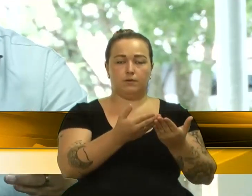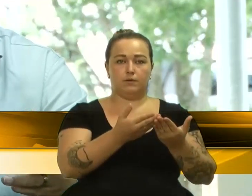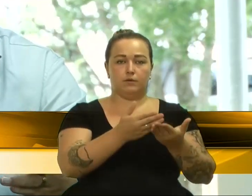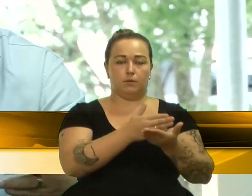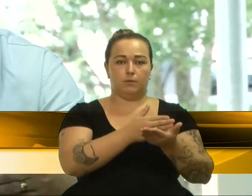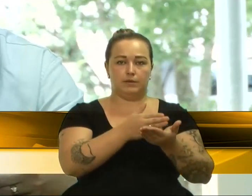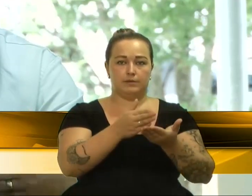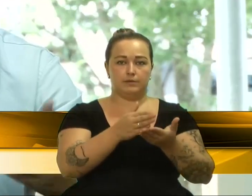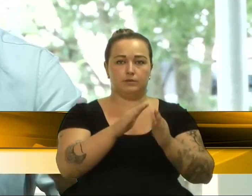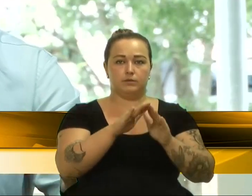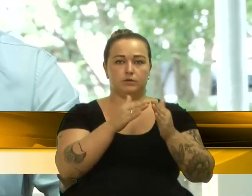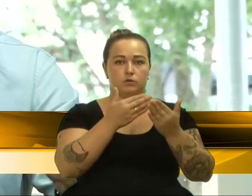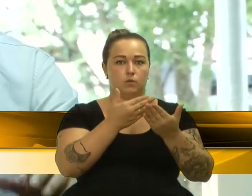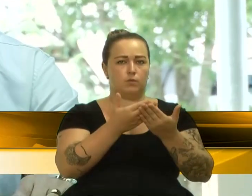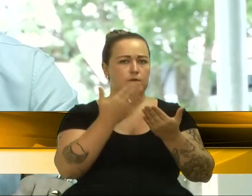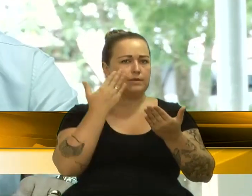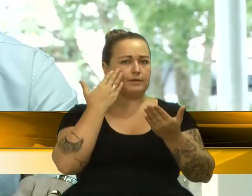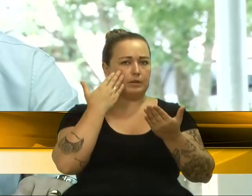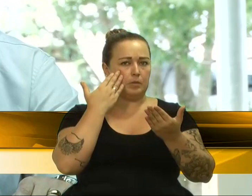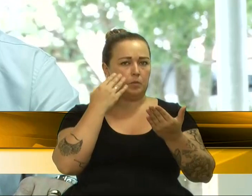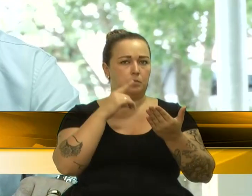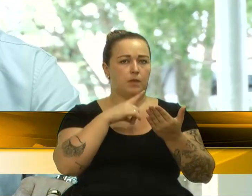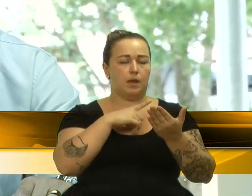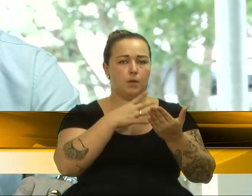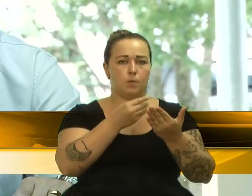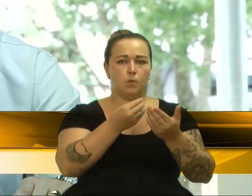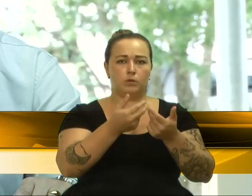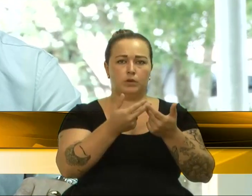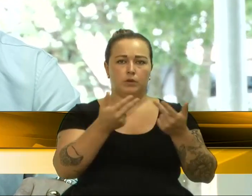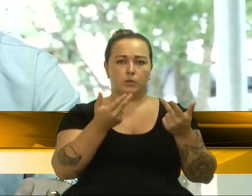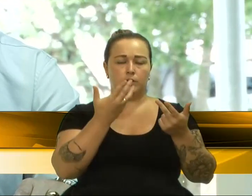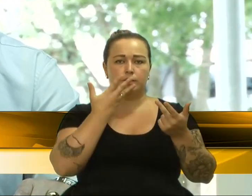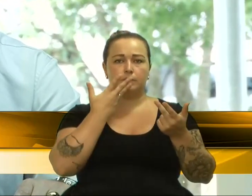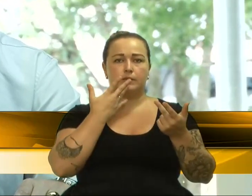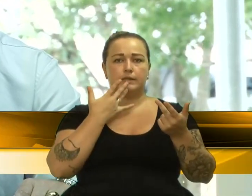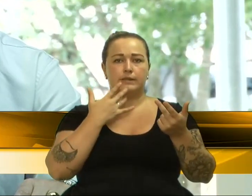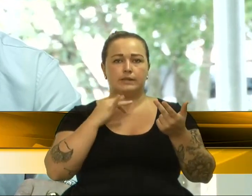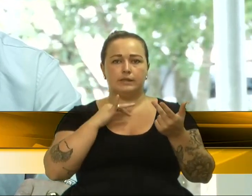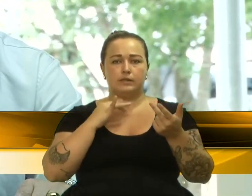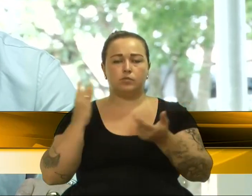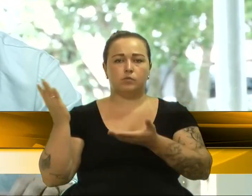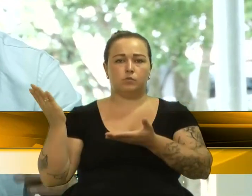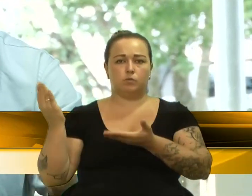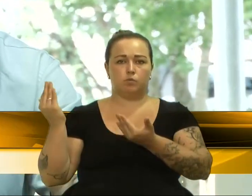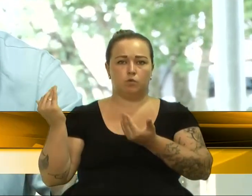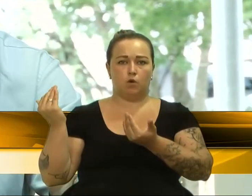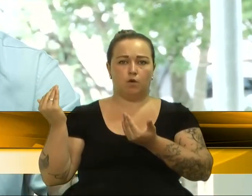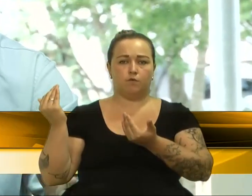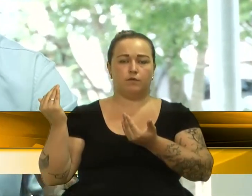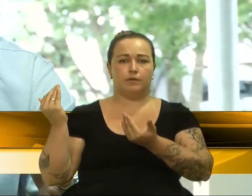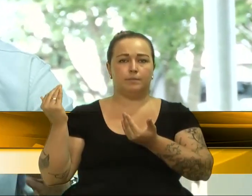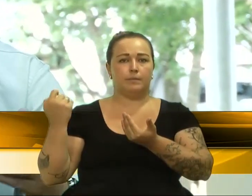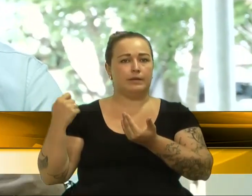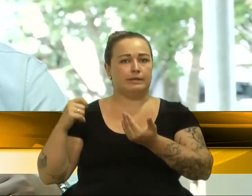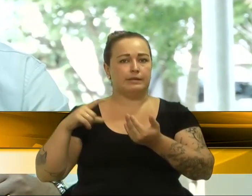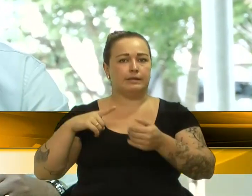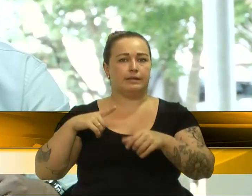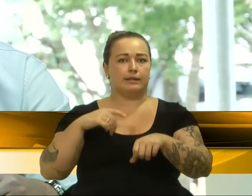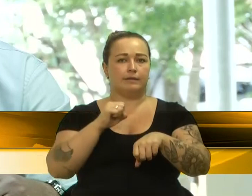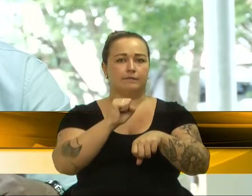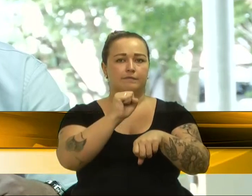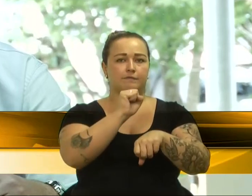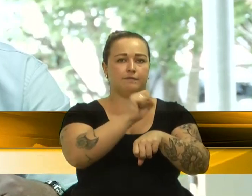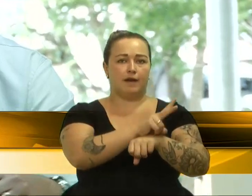sabemos que são muitas as demandas para as nossas crianças, para os nossos adolescentes, com vagas de